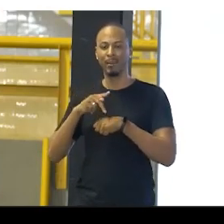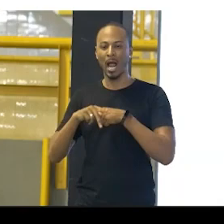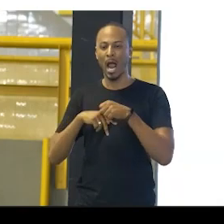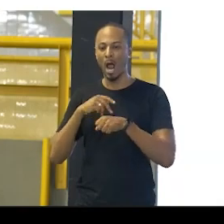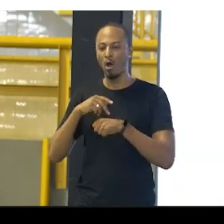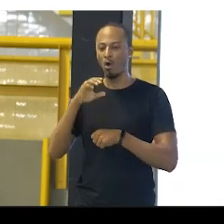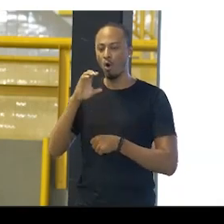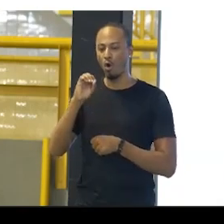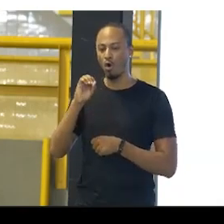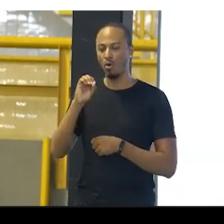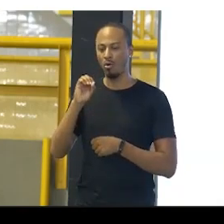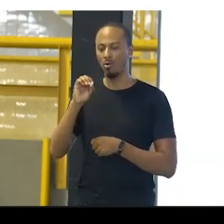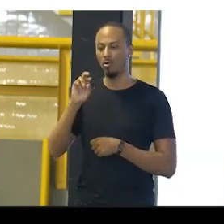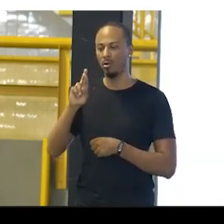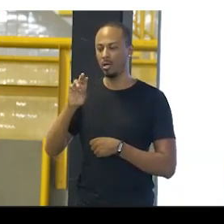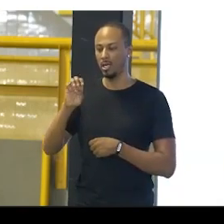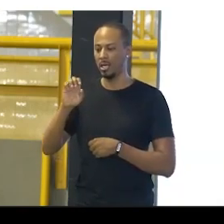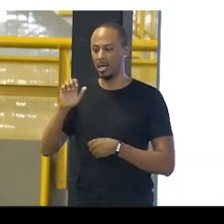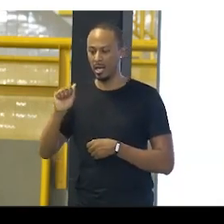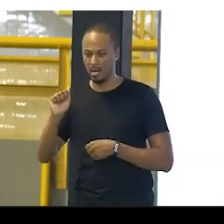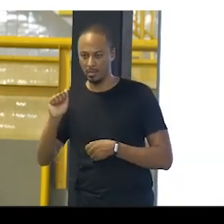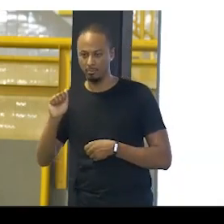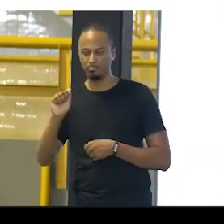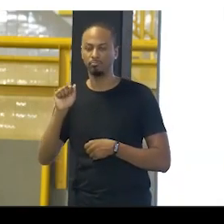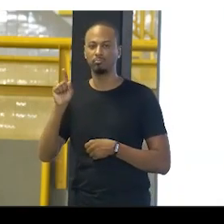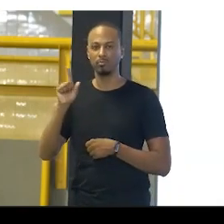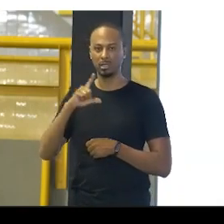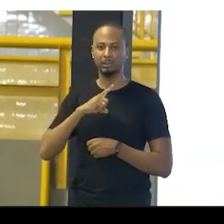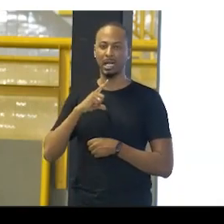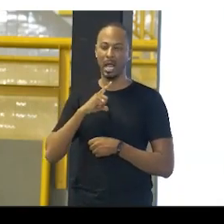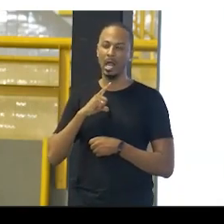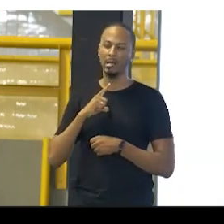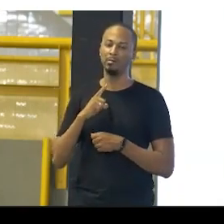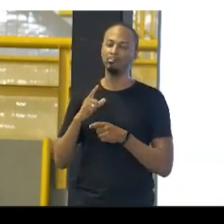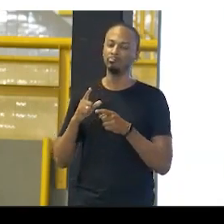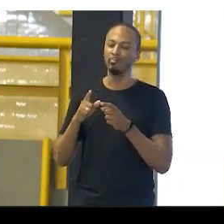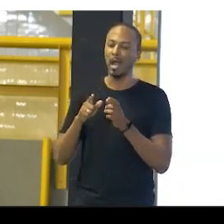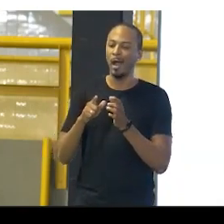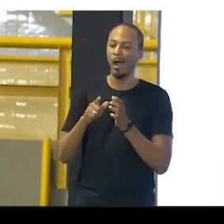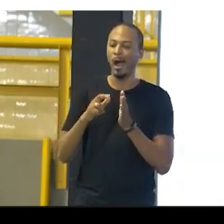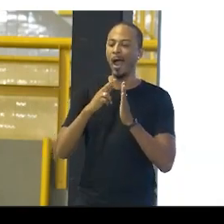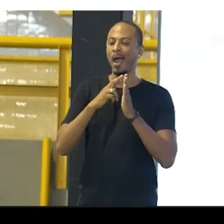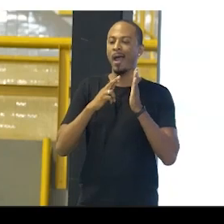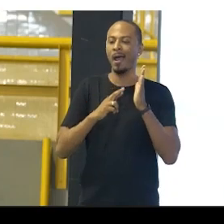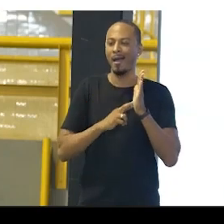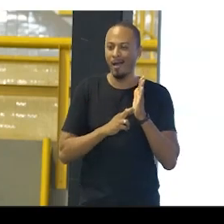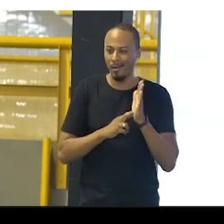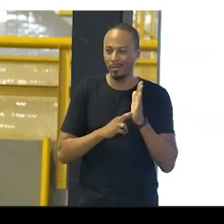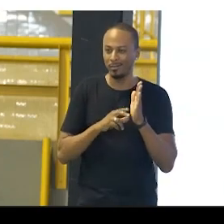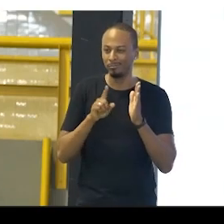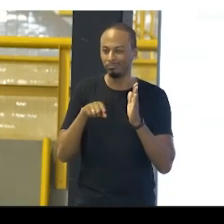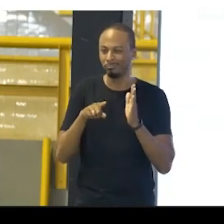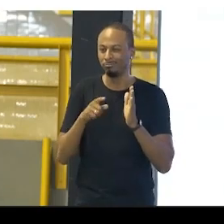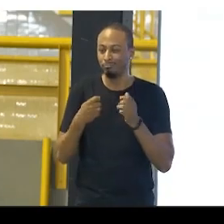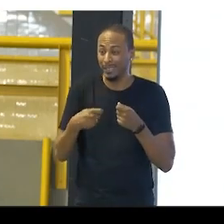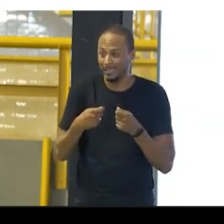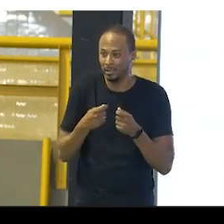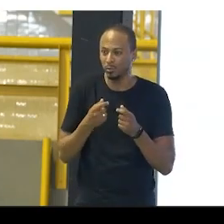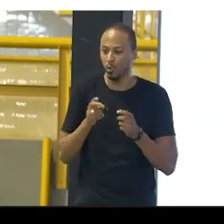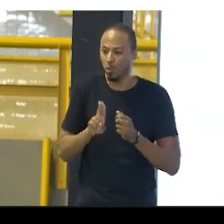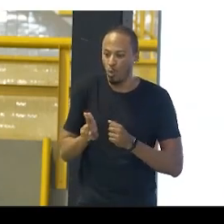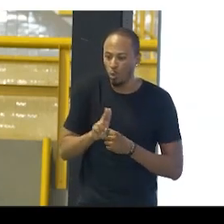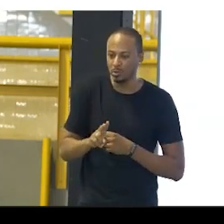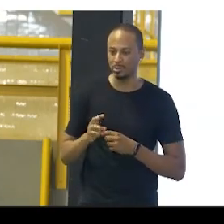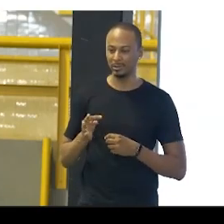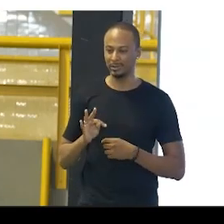nucleares, e no caso do Irã, segundo o que se comenta, esse país já teria essa tecnologia. E para os